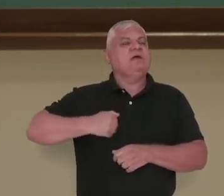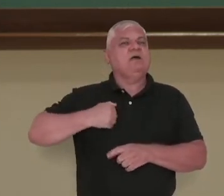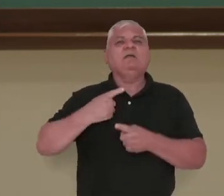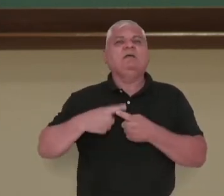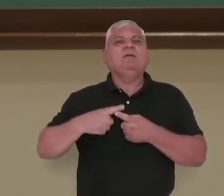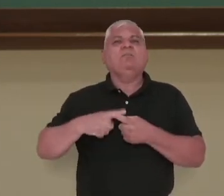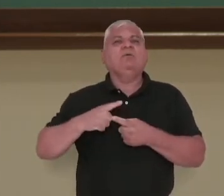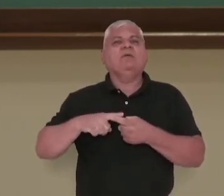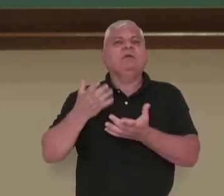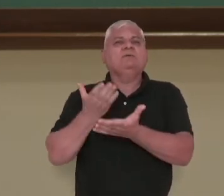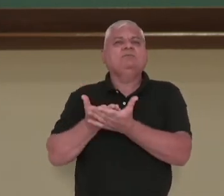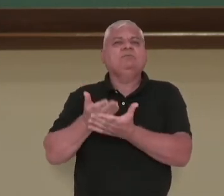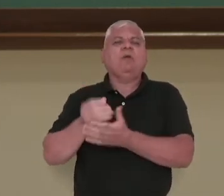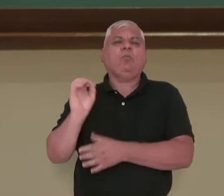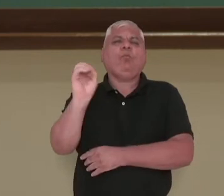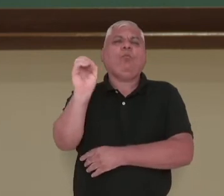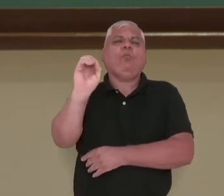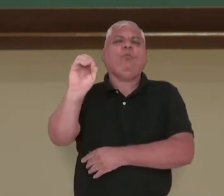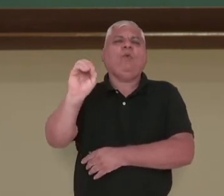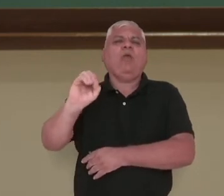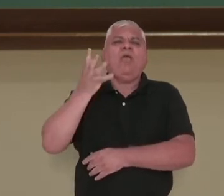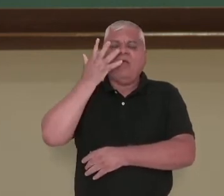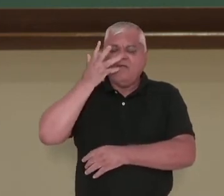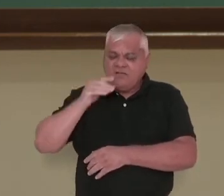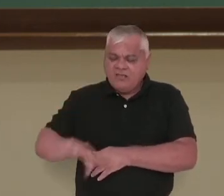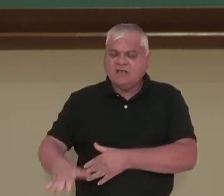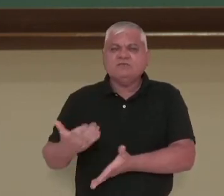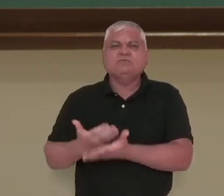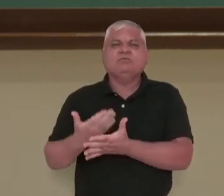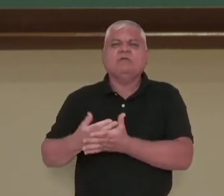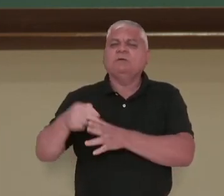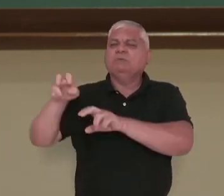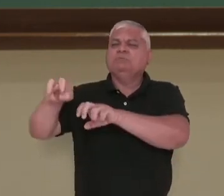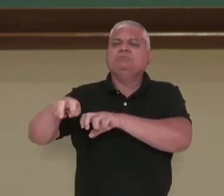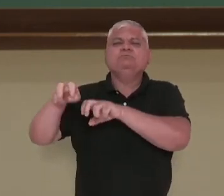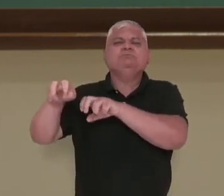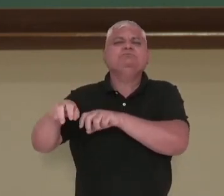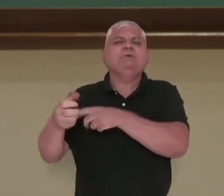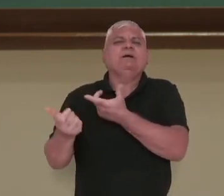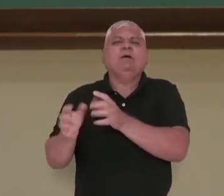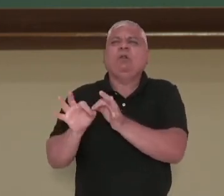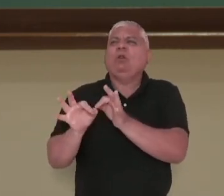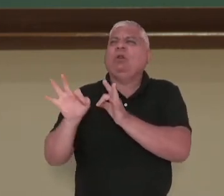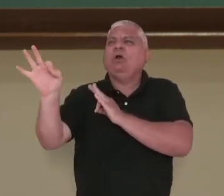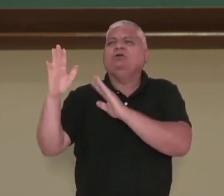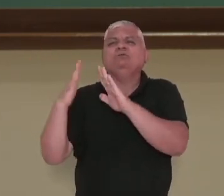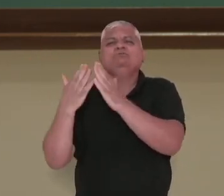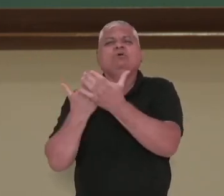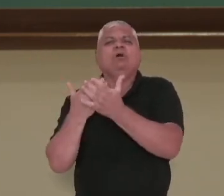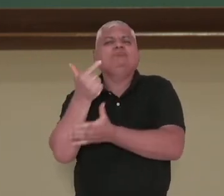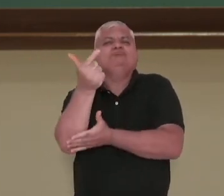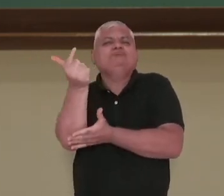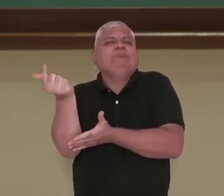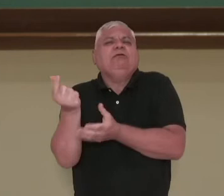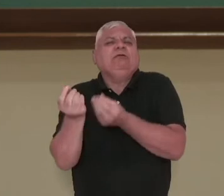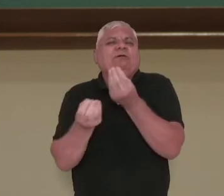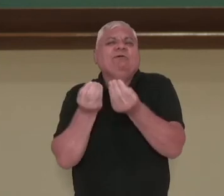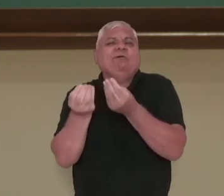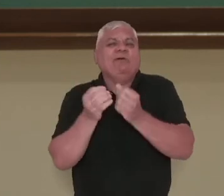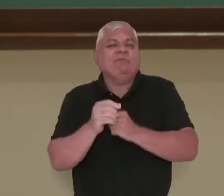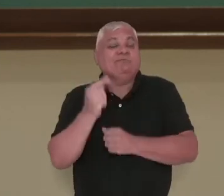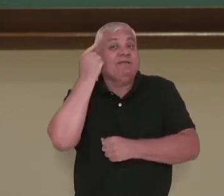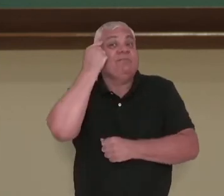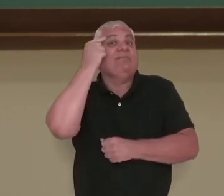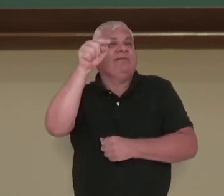pôde estudar. E se ele não pôde estudar, morava no campo, o que vocês deduzem? Que inferência vocês conseguem fazer a partir